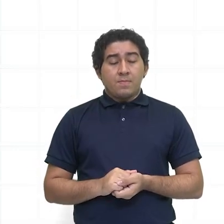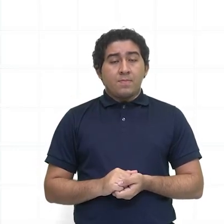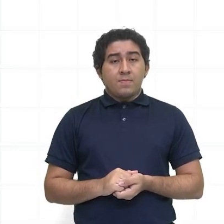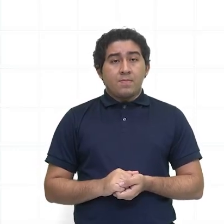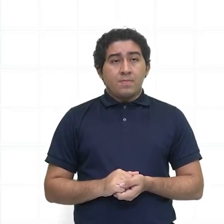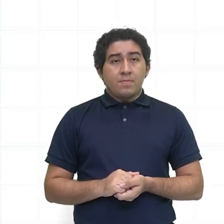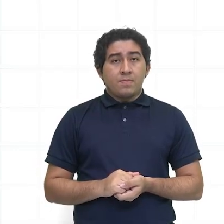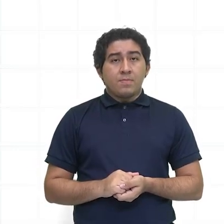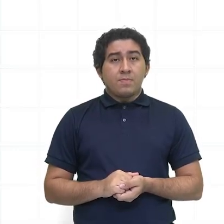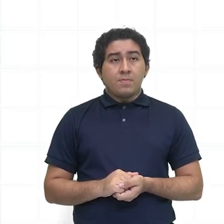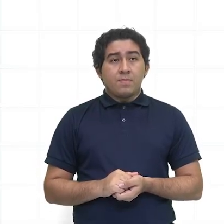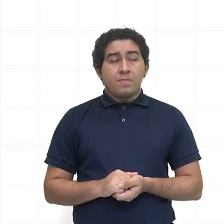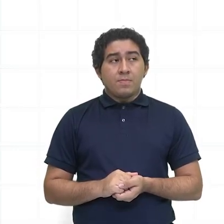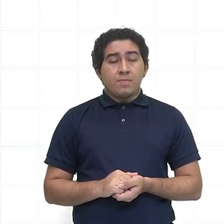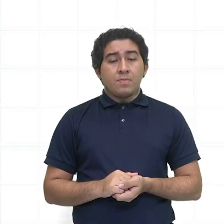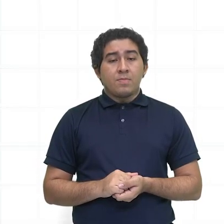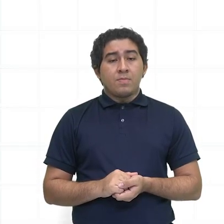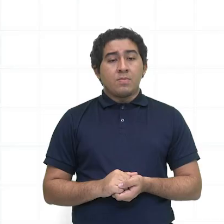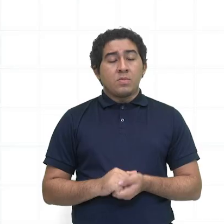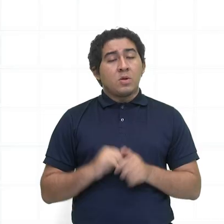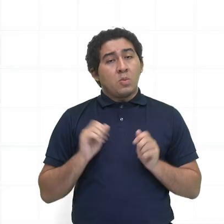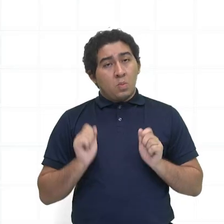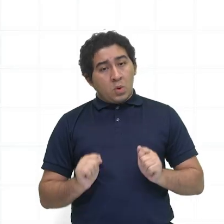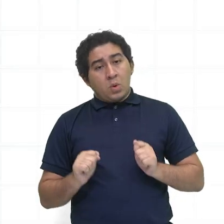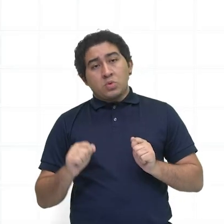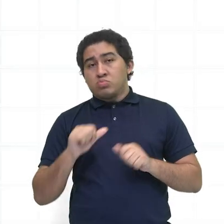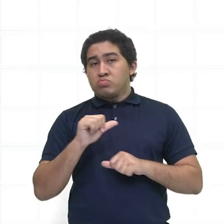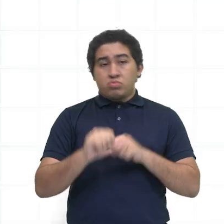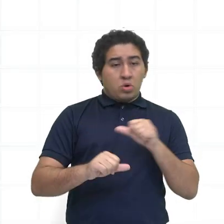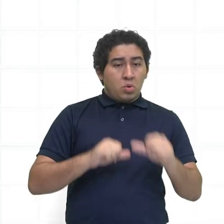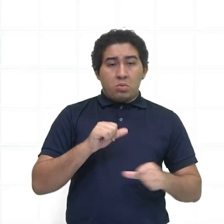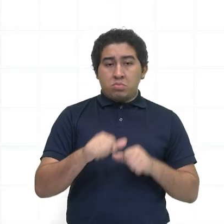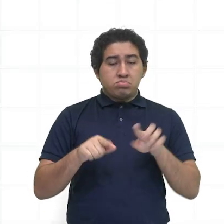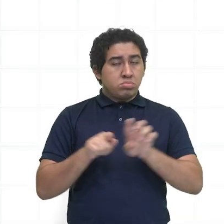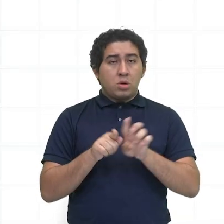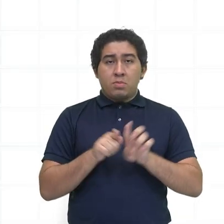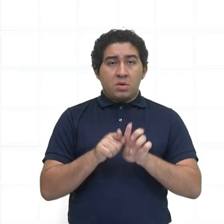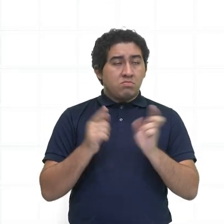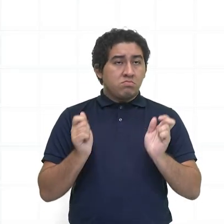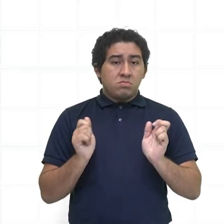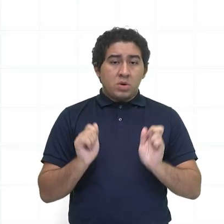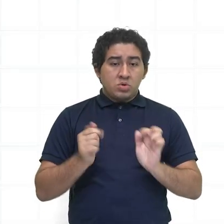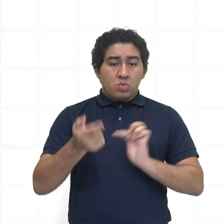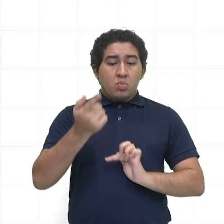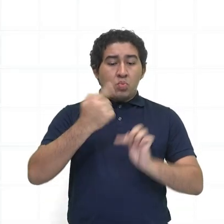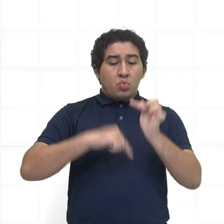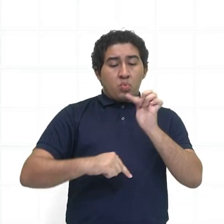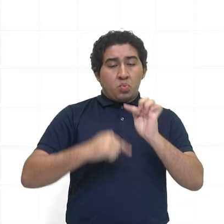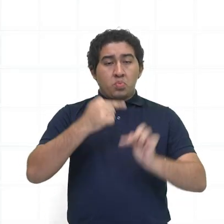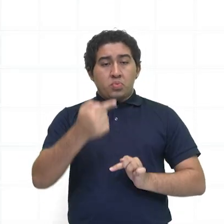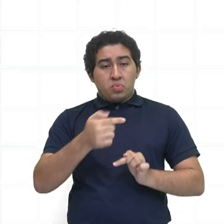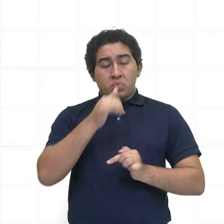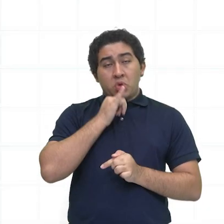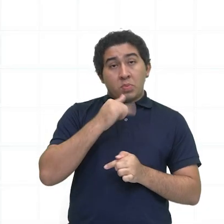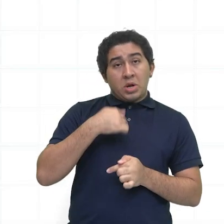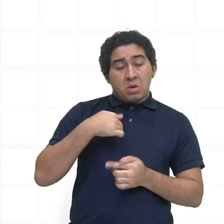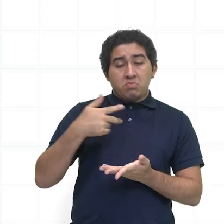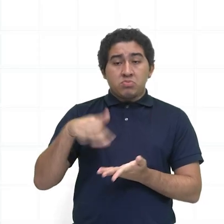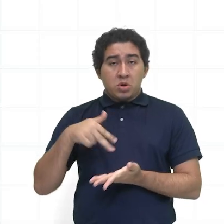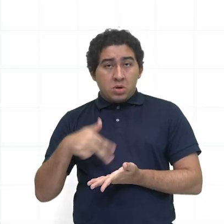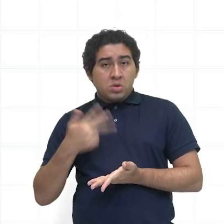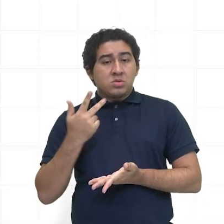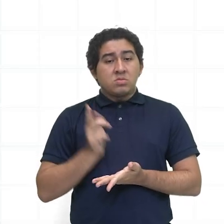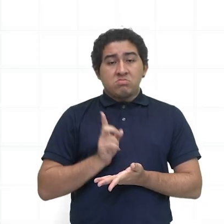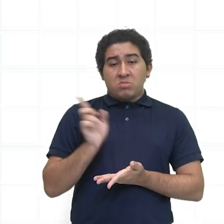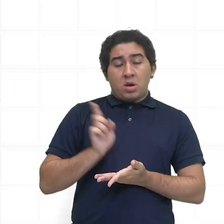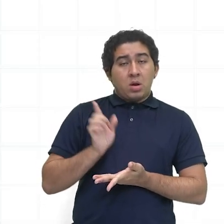né? Como eu falei, poderia ser o play no toada e o dance para baixo também. Eu poderia falar I danced at Manaus